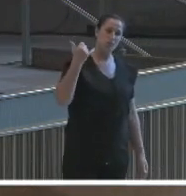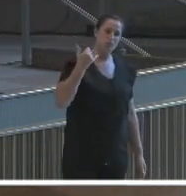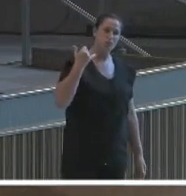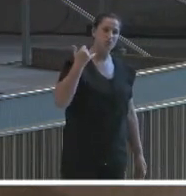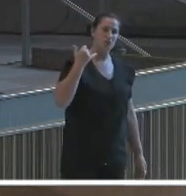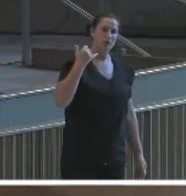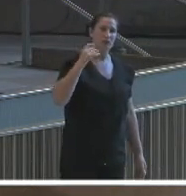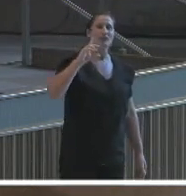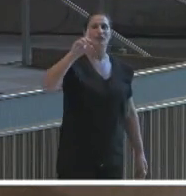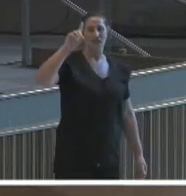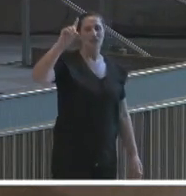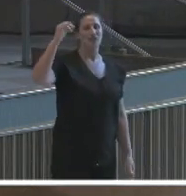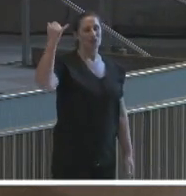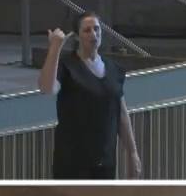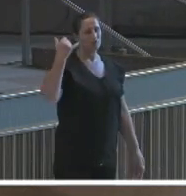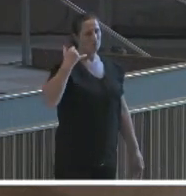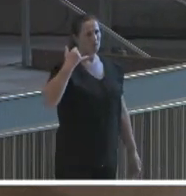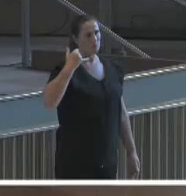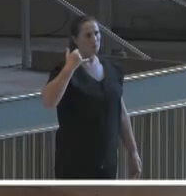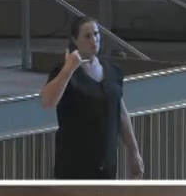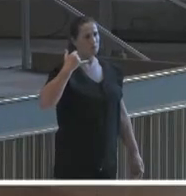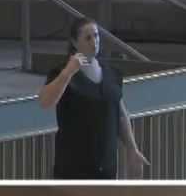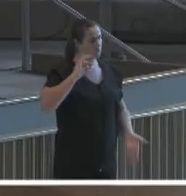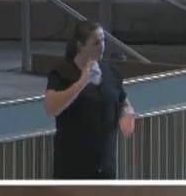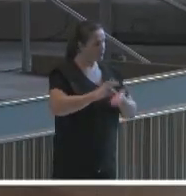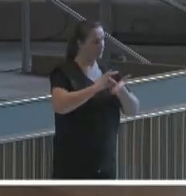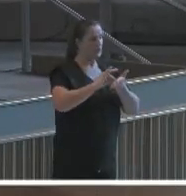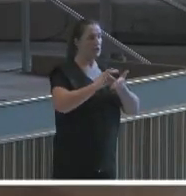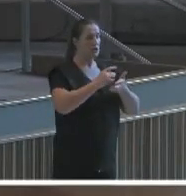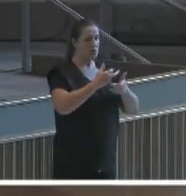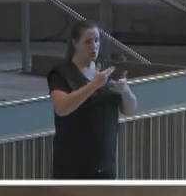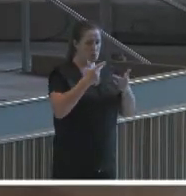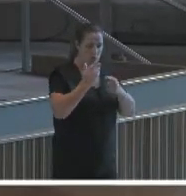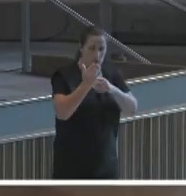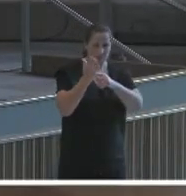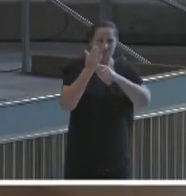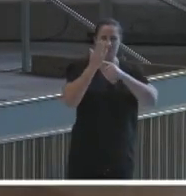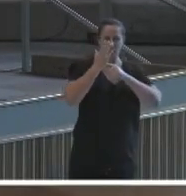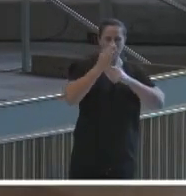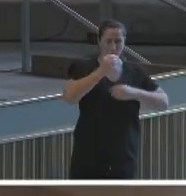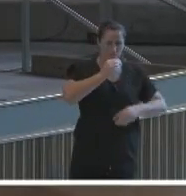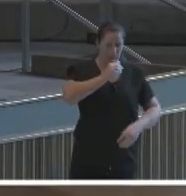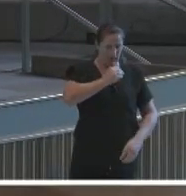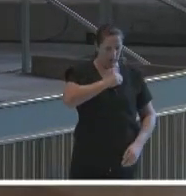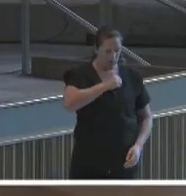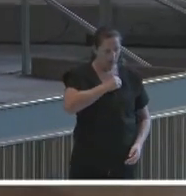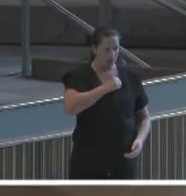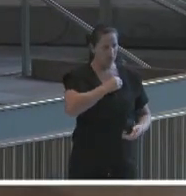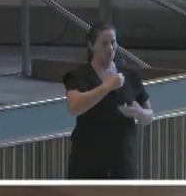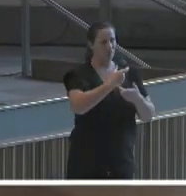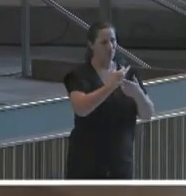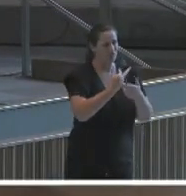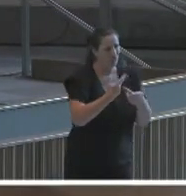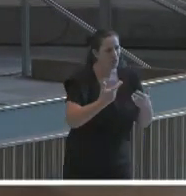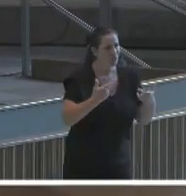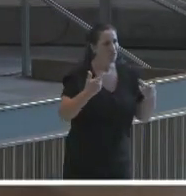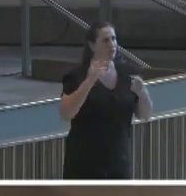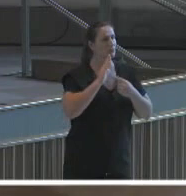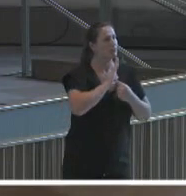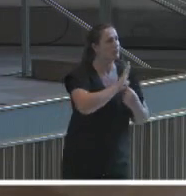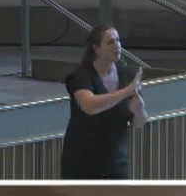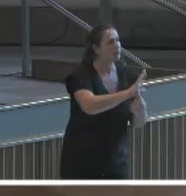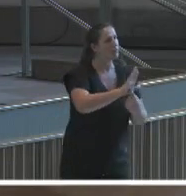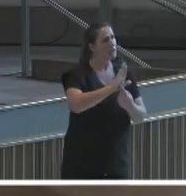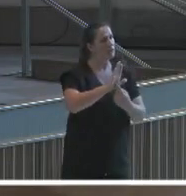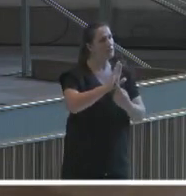dessa necessidade, coisas que começaram a ser reveladas, pecados que foram colocados em público,